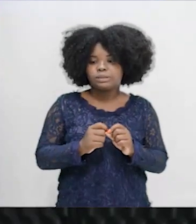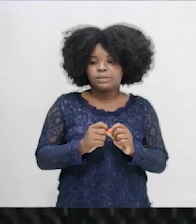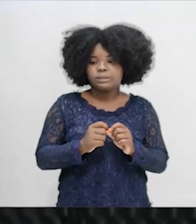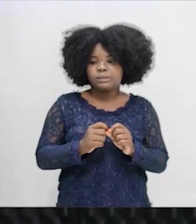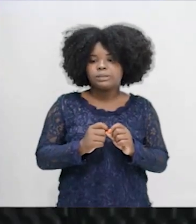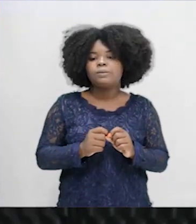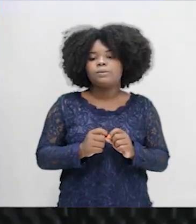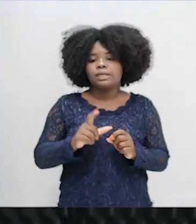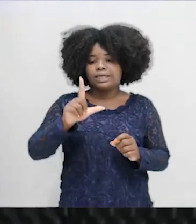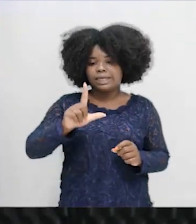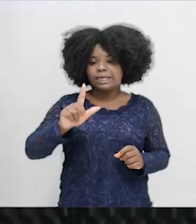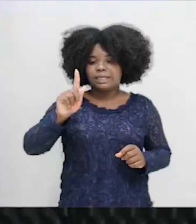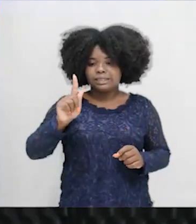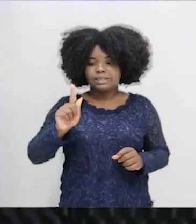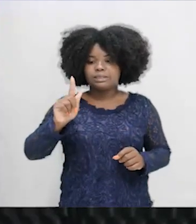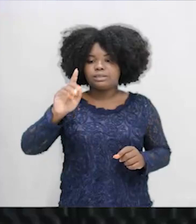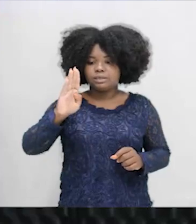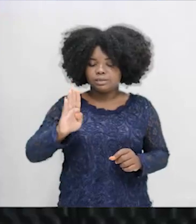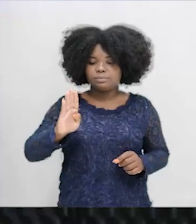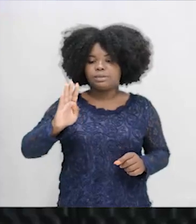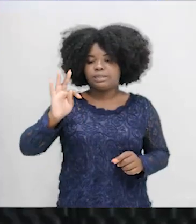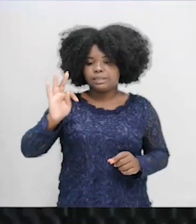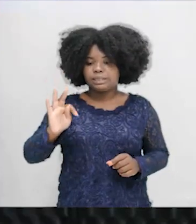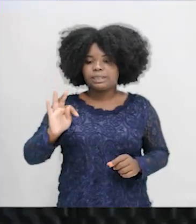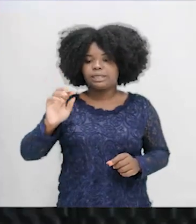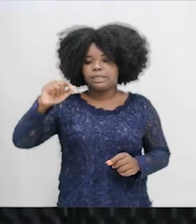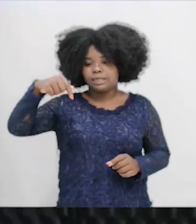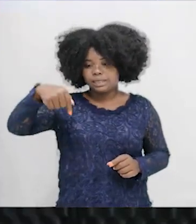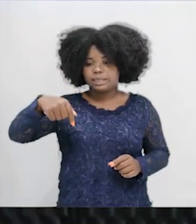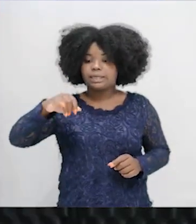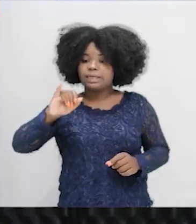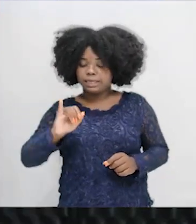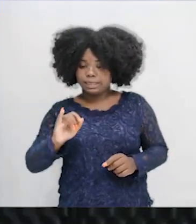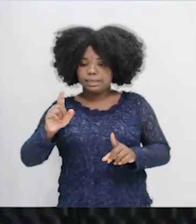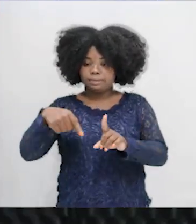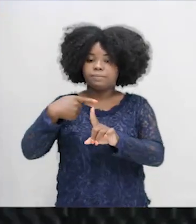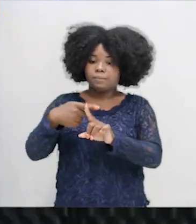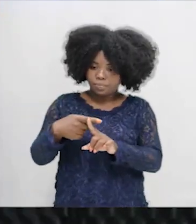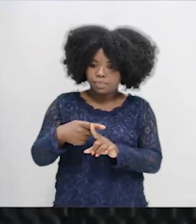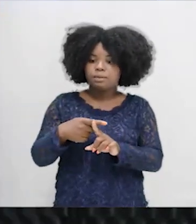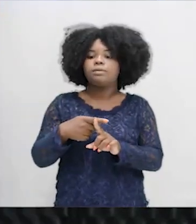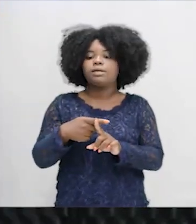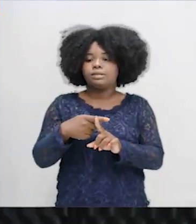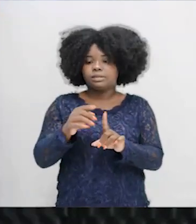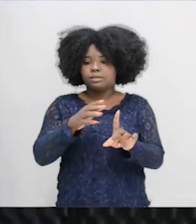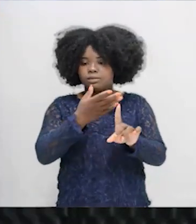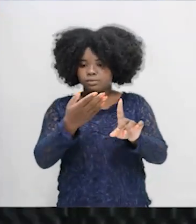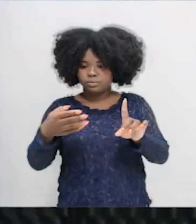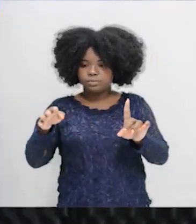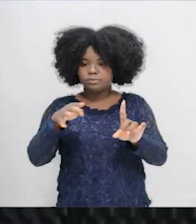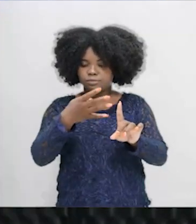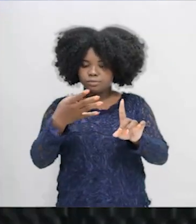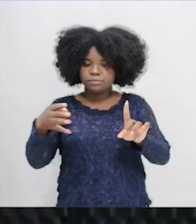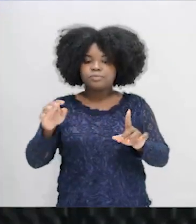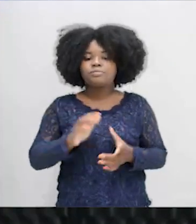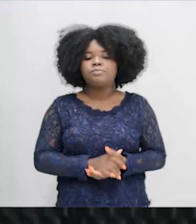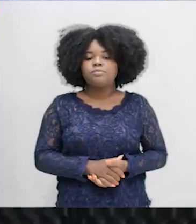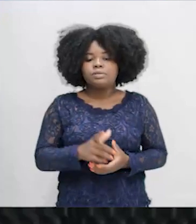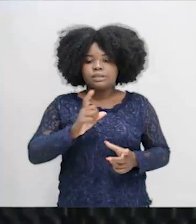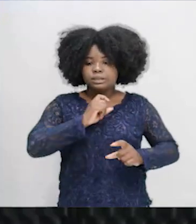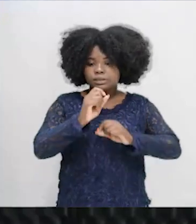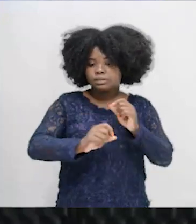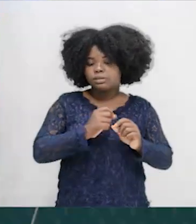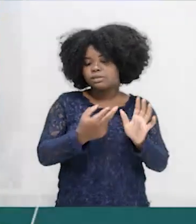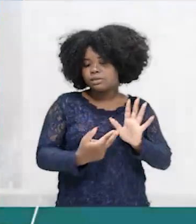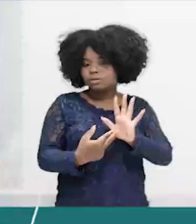faz parte da comunidade LGBTQI, né, e isso gera polêmica quando você tem essa atualização dos personagens de quadrinhos, porque a